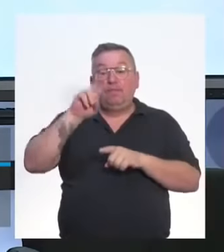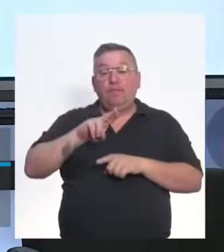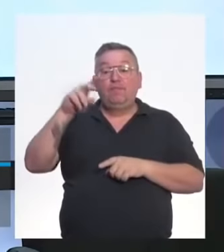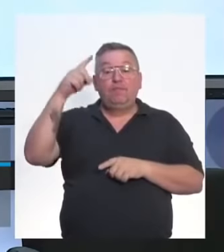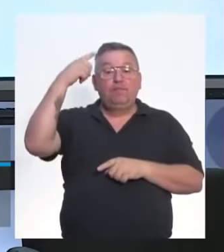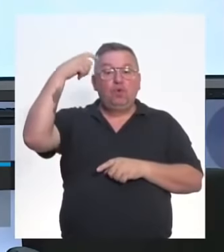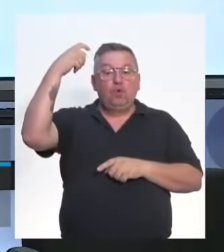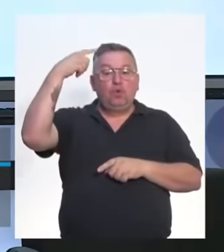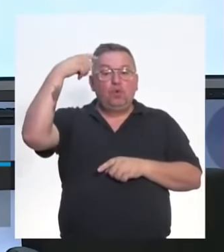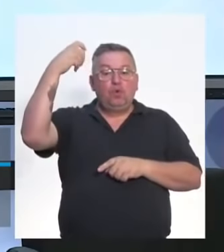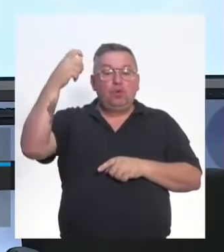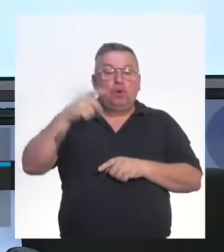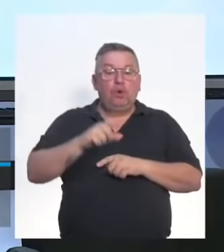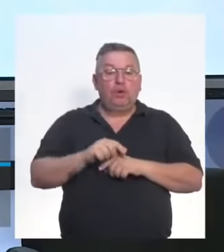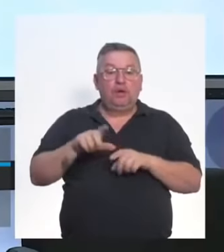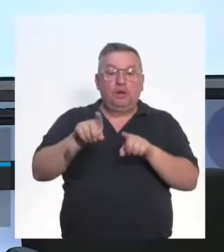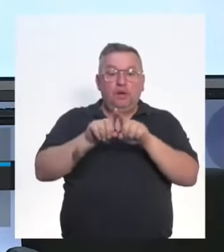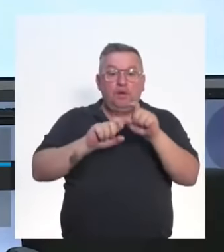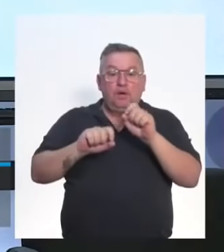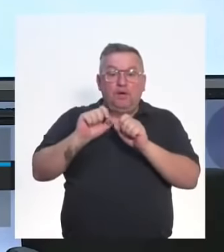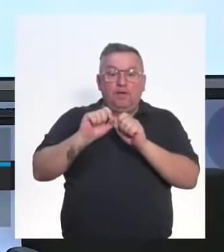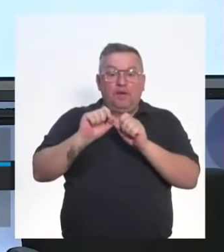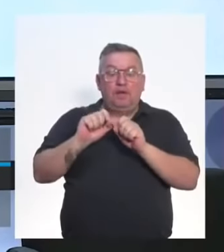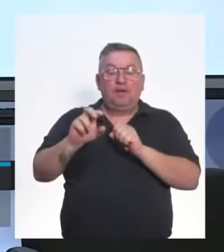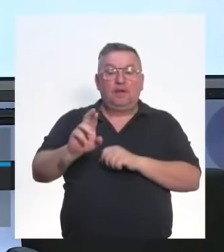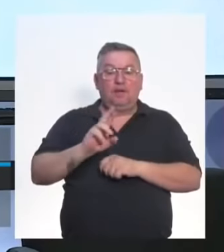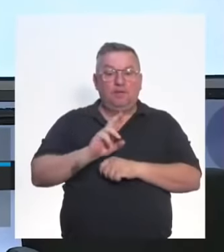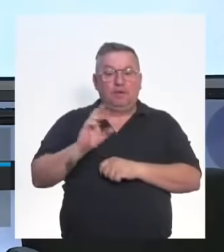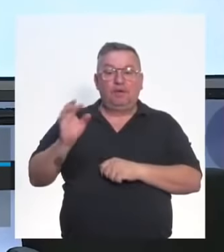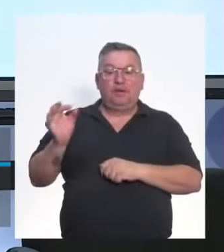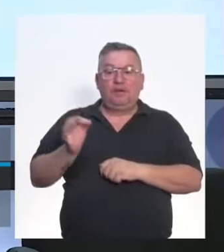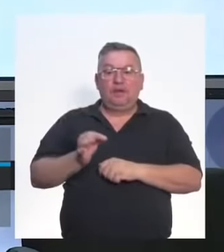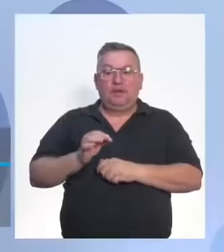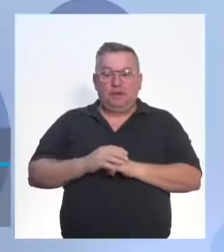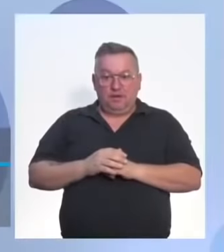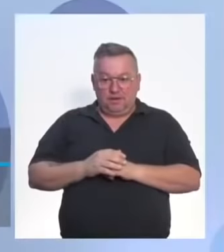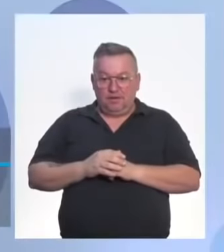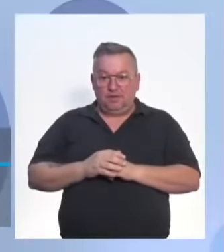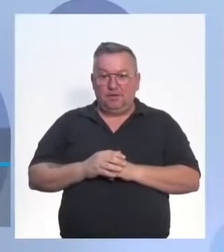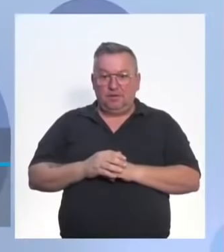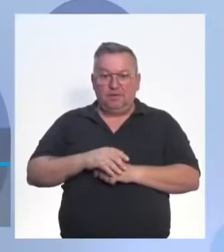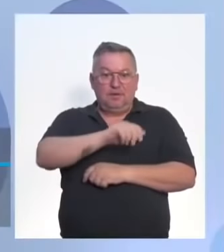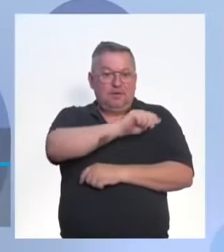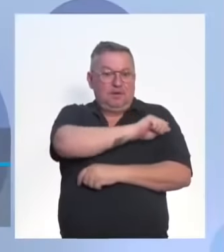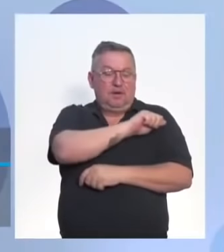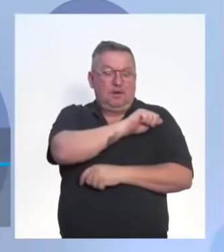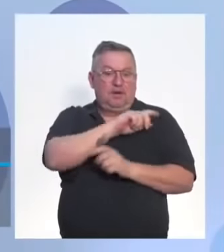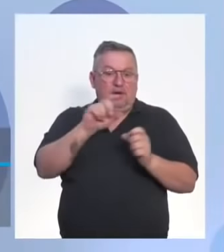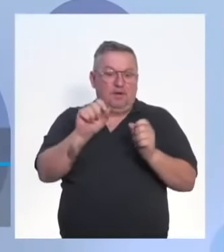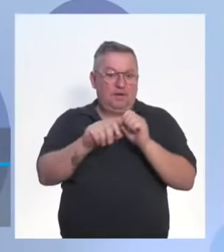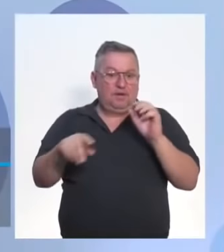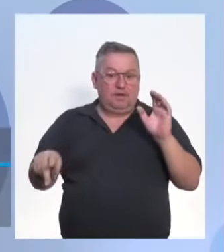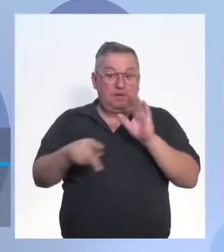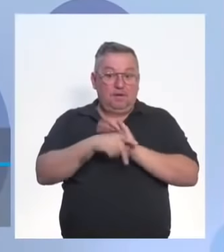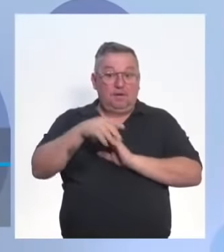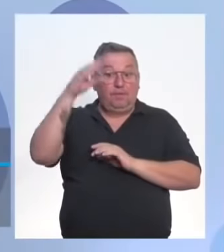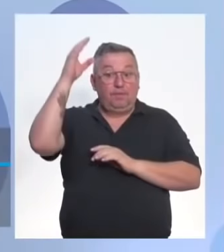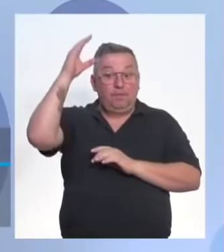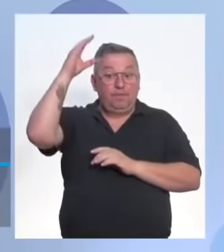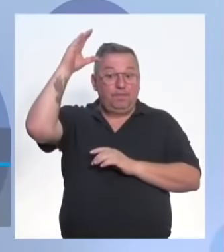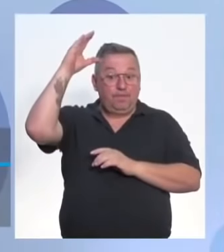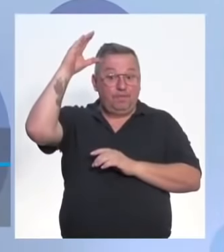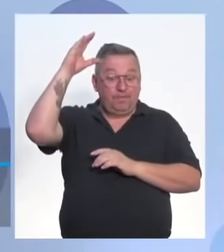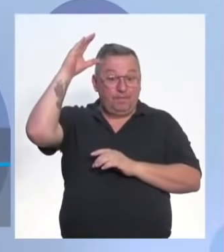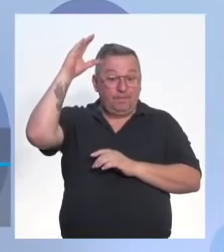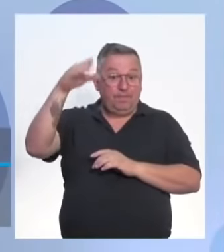criatividade, busque alternativas e chegue no resultado, né, Jonas? O aluno construiu o próprio conhecimento, né, Osmar?